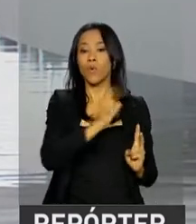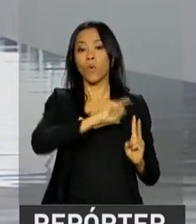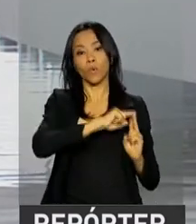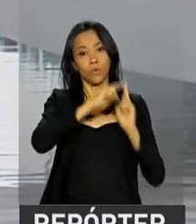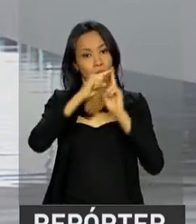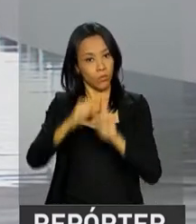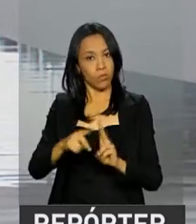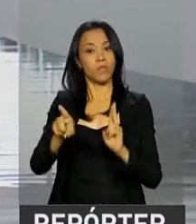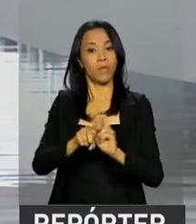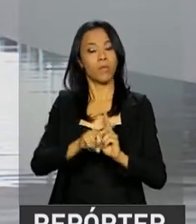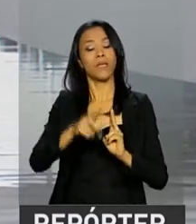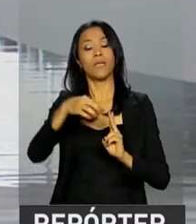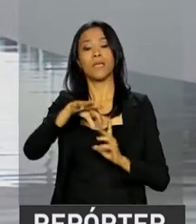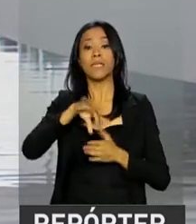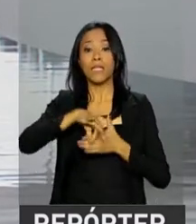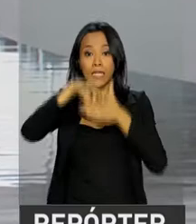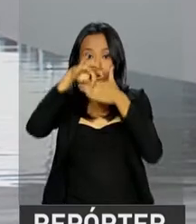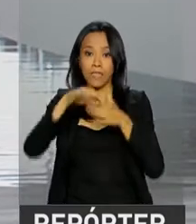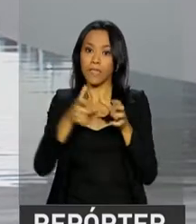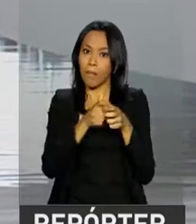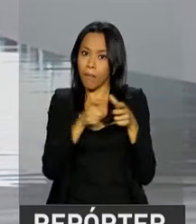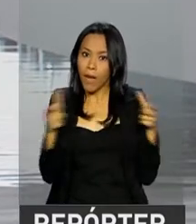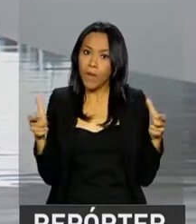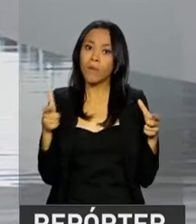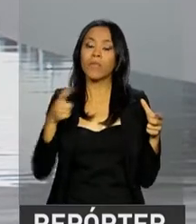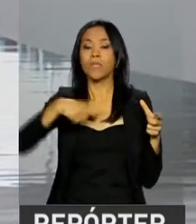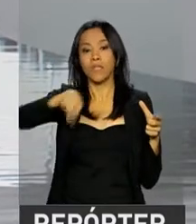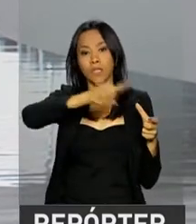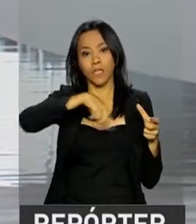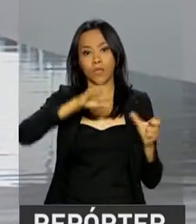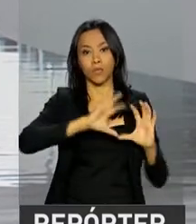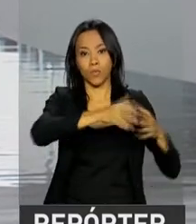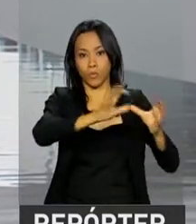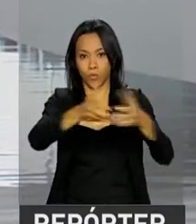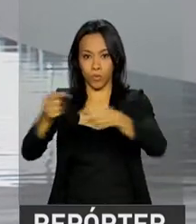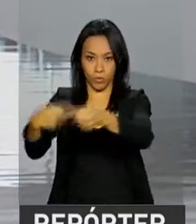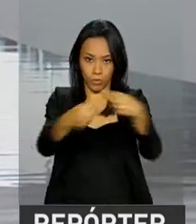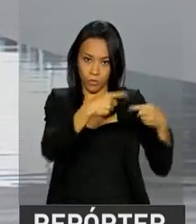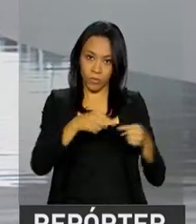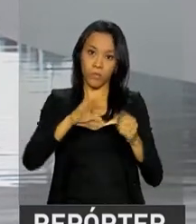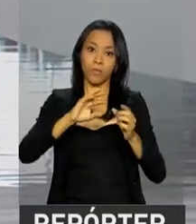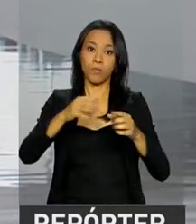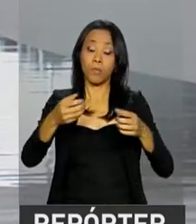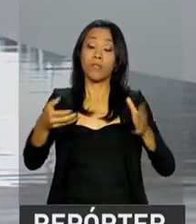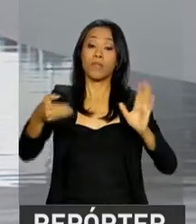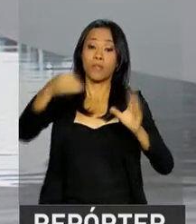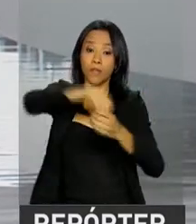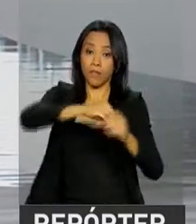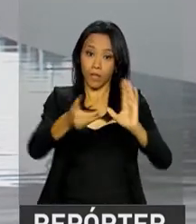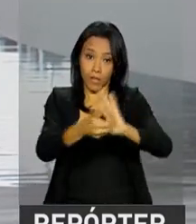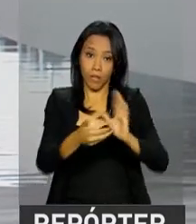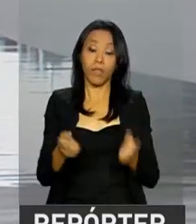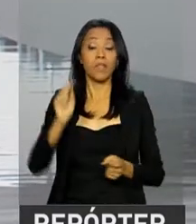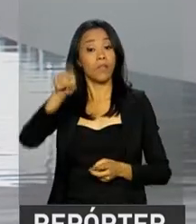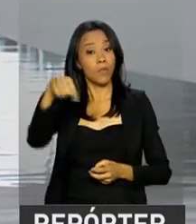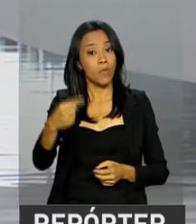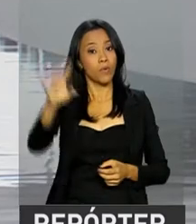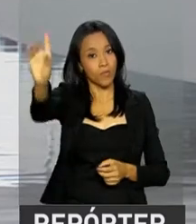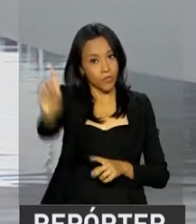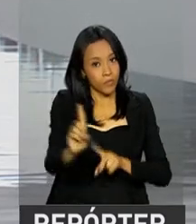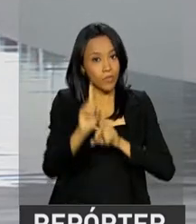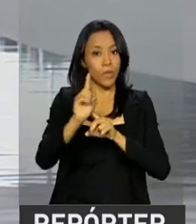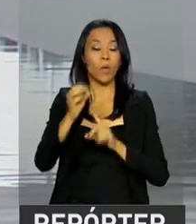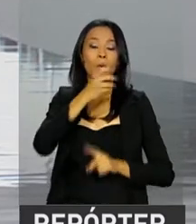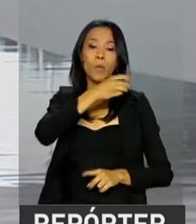da maioria na Câmara. Logo depois dessa reunião, Michel Temer recebe aqui no Palácio do Planalto o presidente da Câmara,